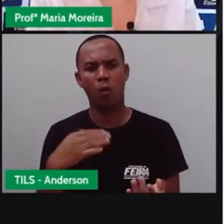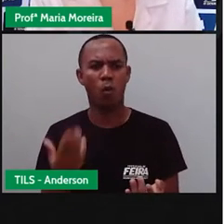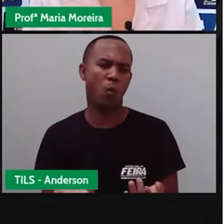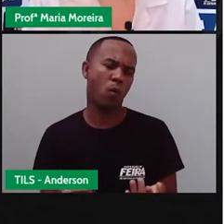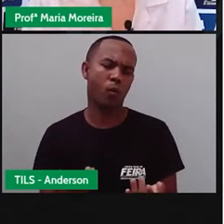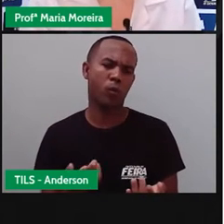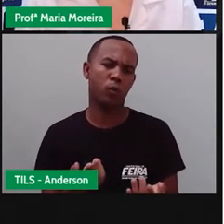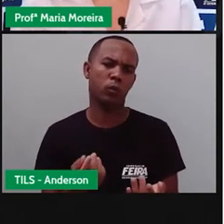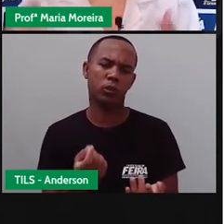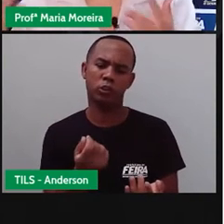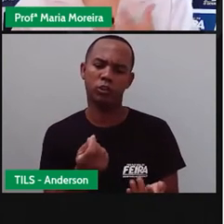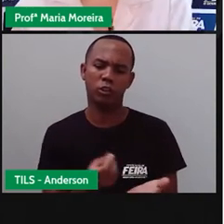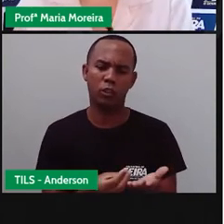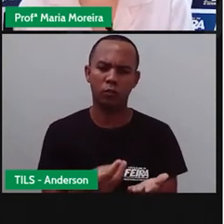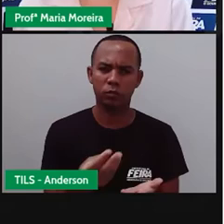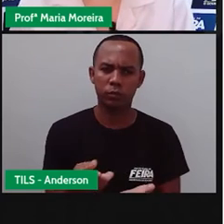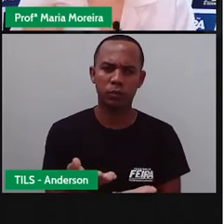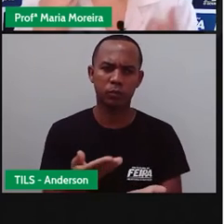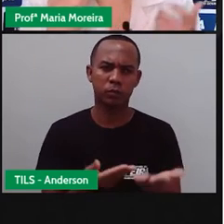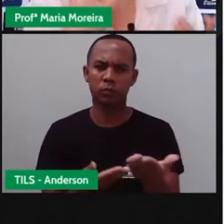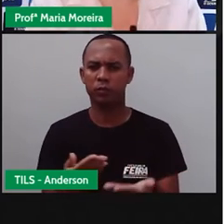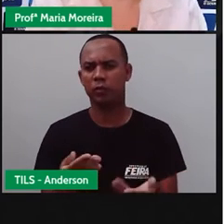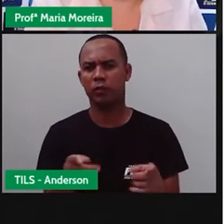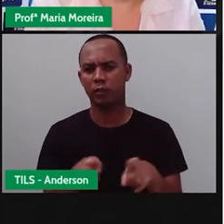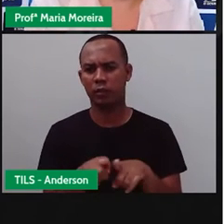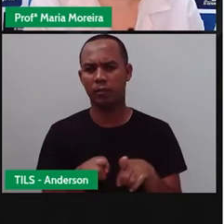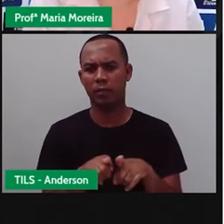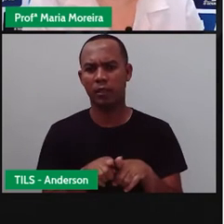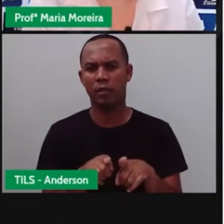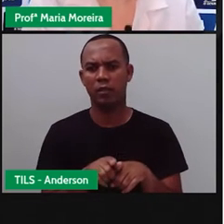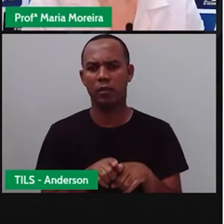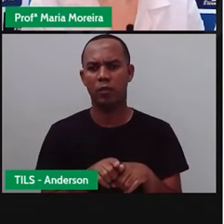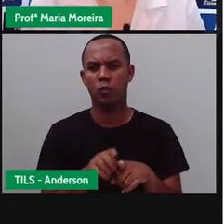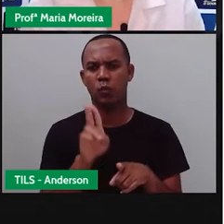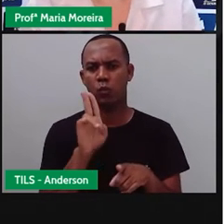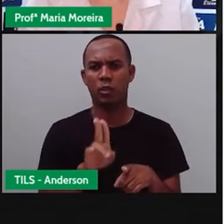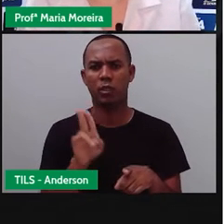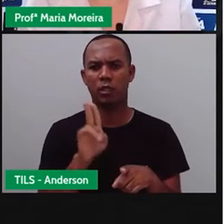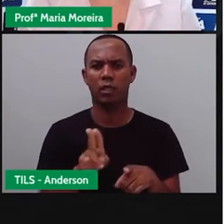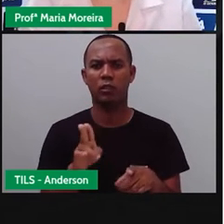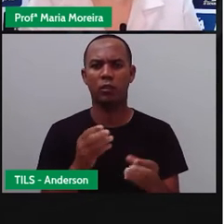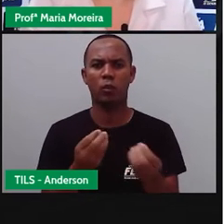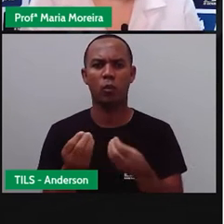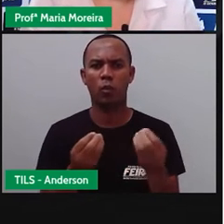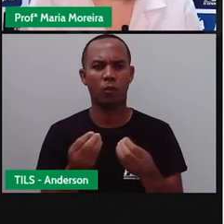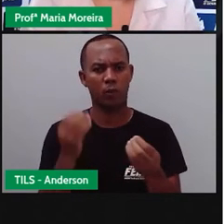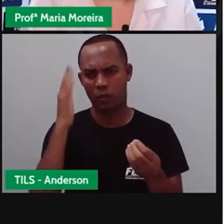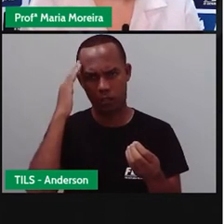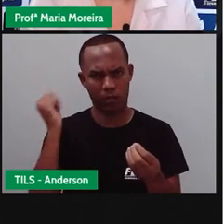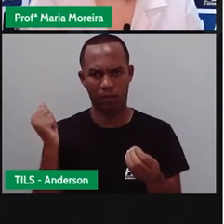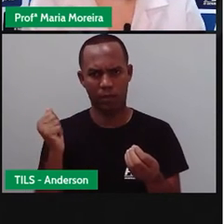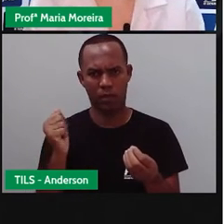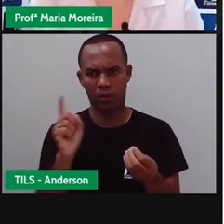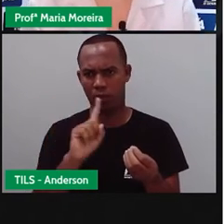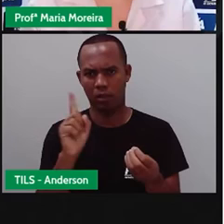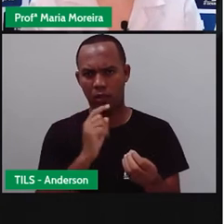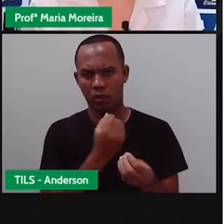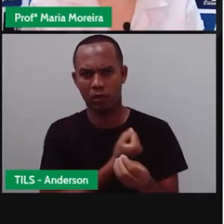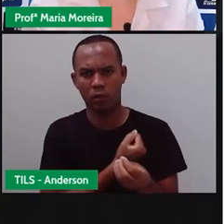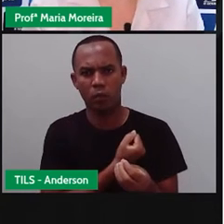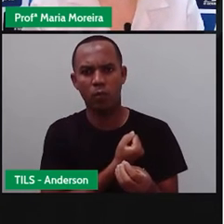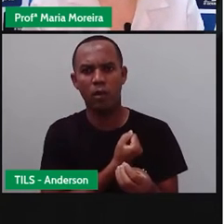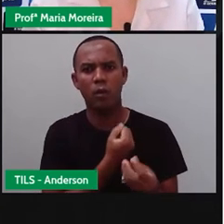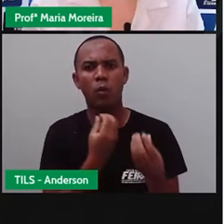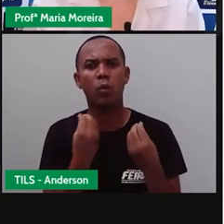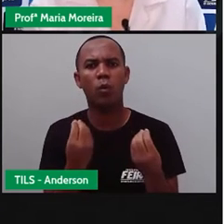para vender uma mercadoria como por aquele que usa peso para jardim de unidade e não se você não souber os numerais como é que